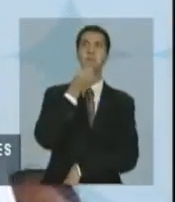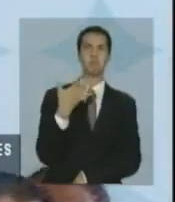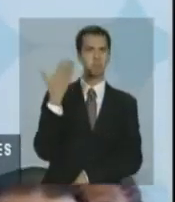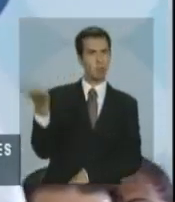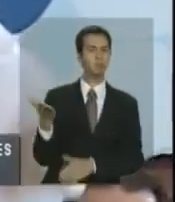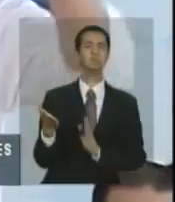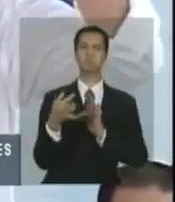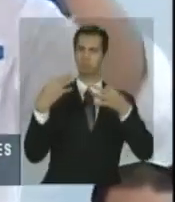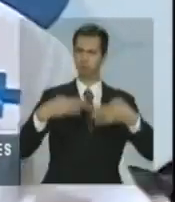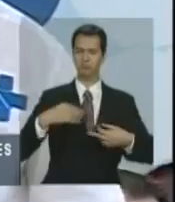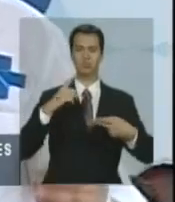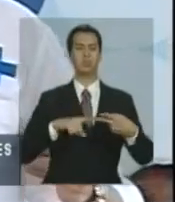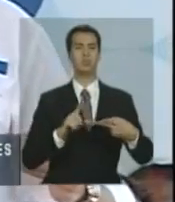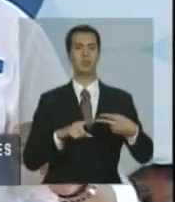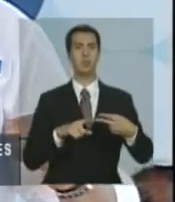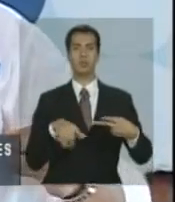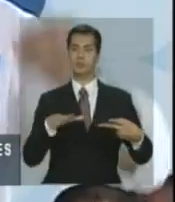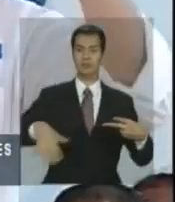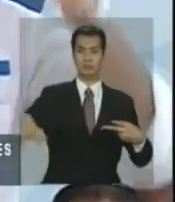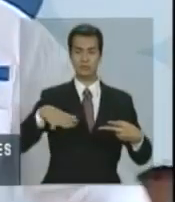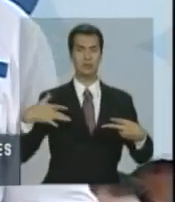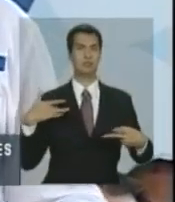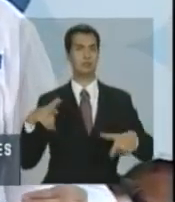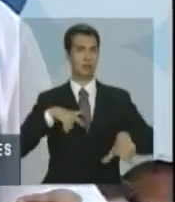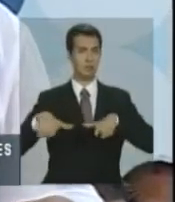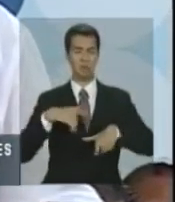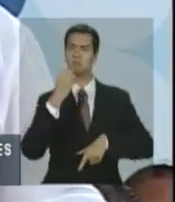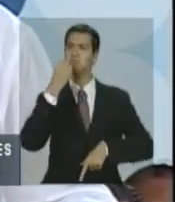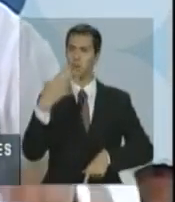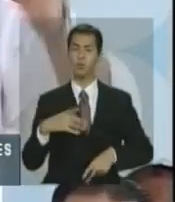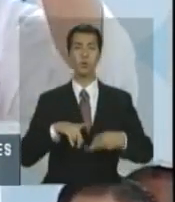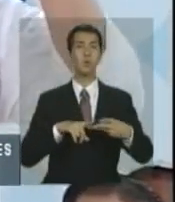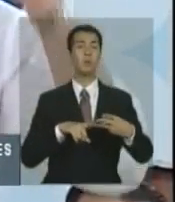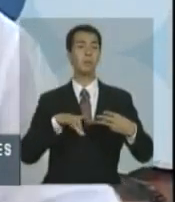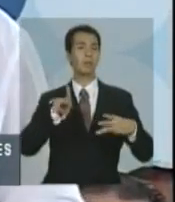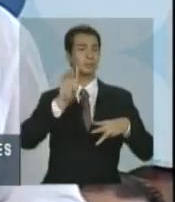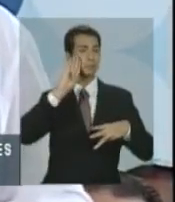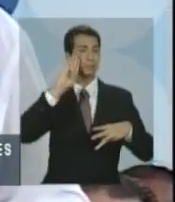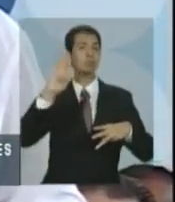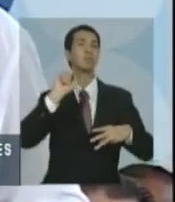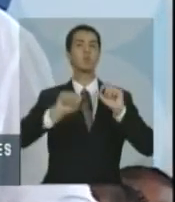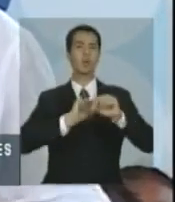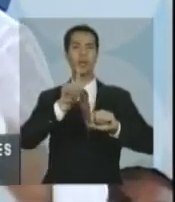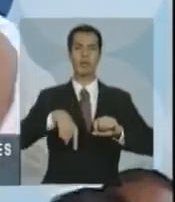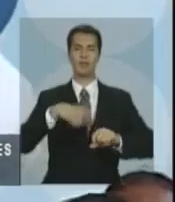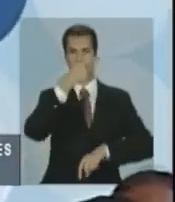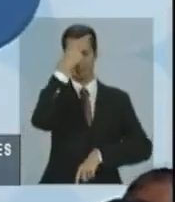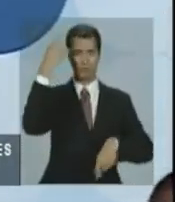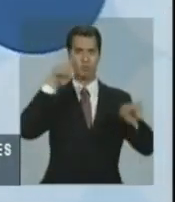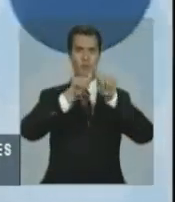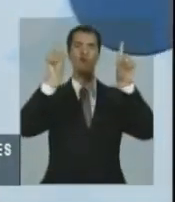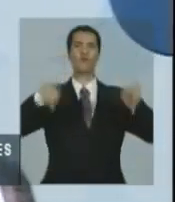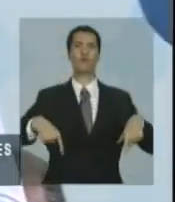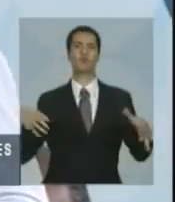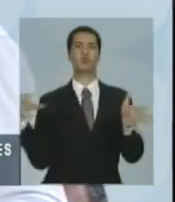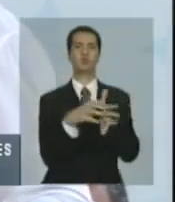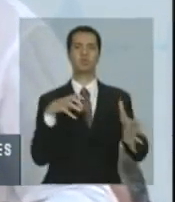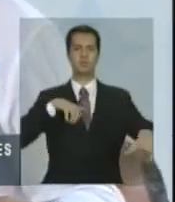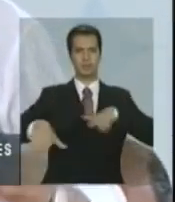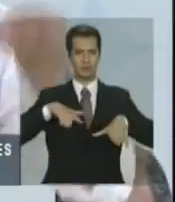é fundamental. Mas a alma de um serviço de saúde são os seus trabalhadores e suas